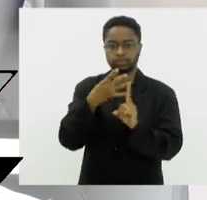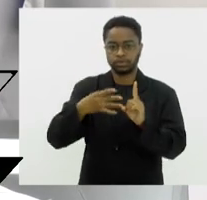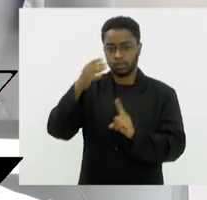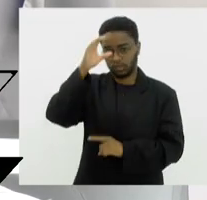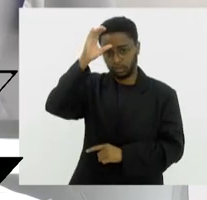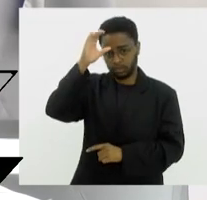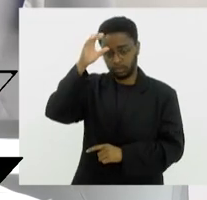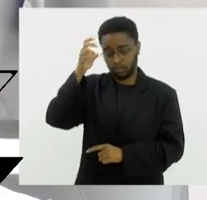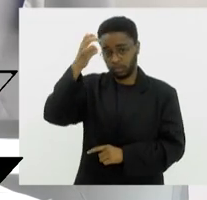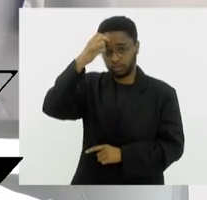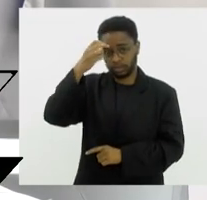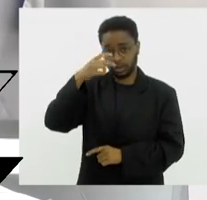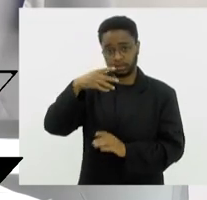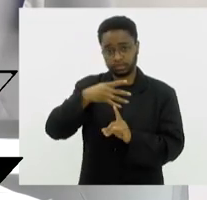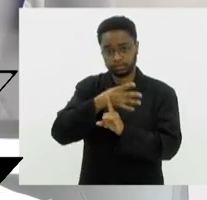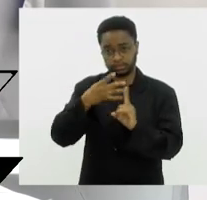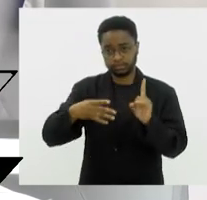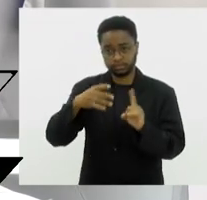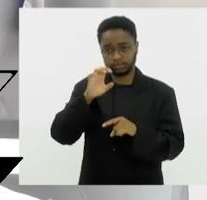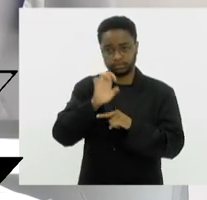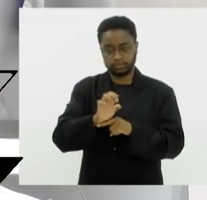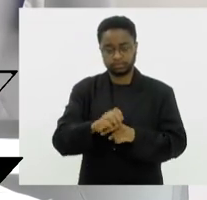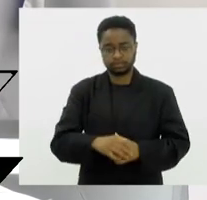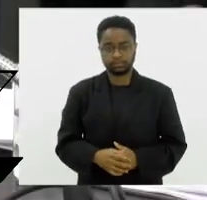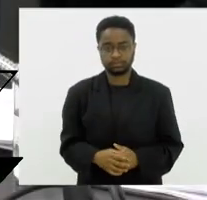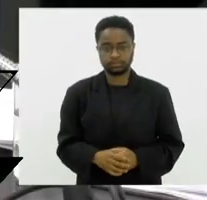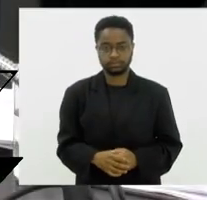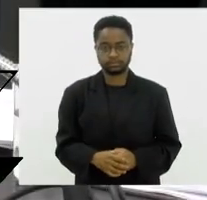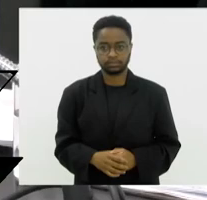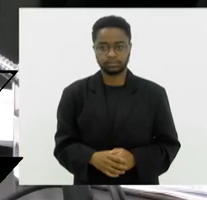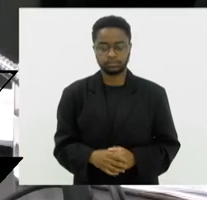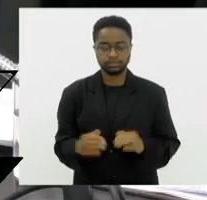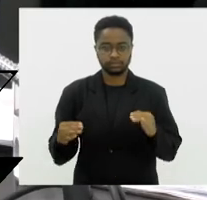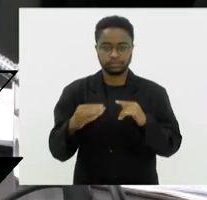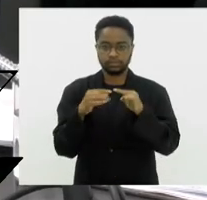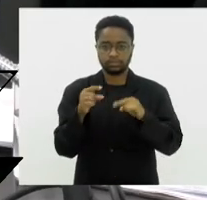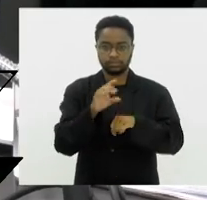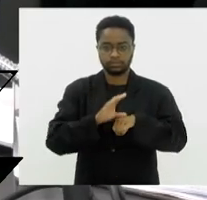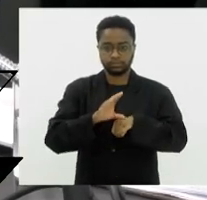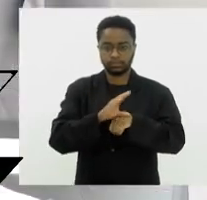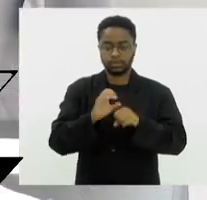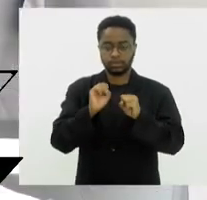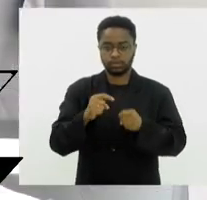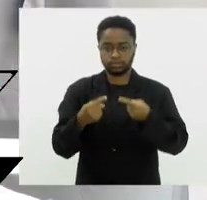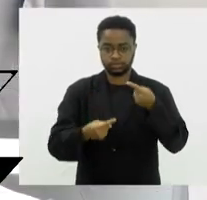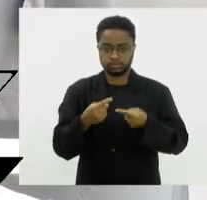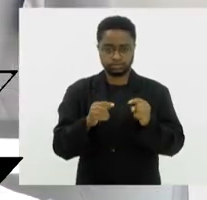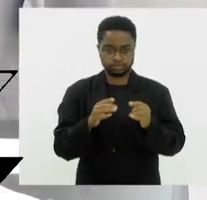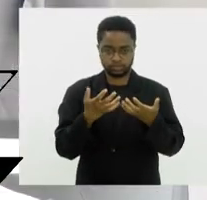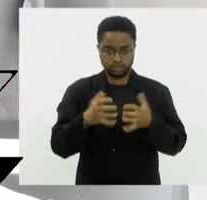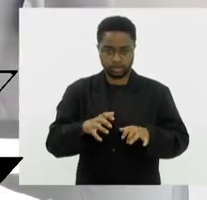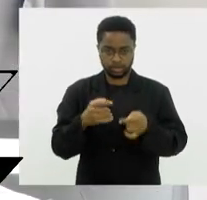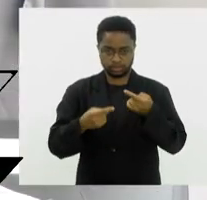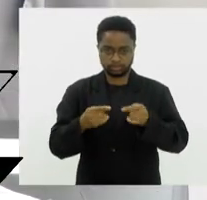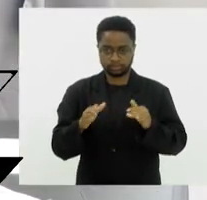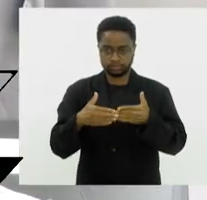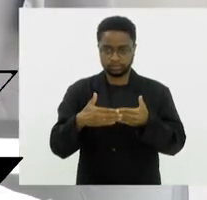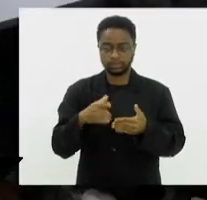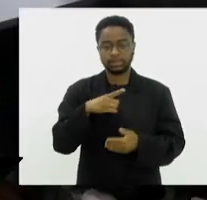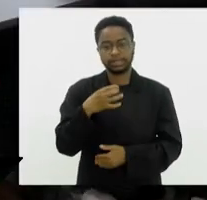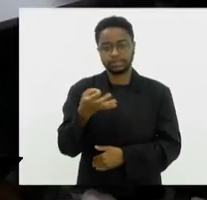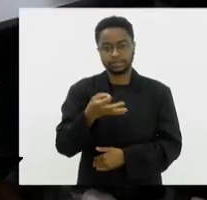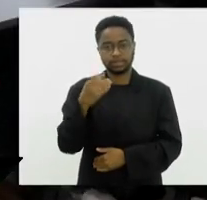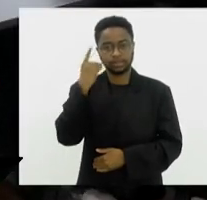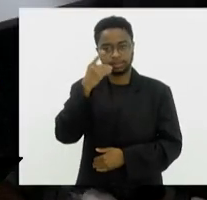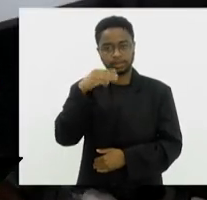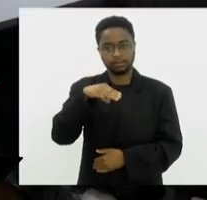LGBTI no Estado. Para aparecer, deputado Dr. Serginho. Pela condicionalidade. Em discussão. não havendo quem queira discutir. Tenho certeza que o deputado